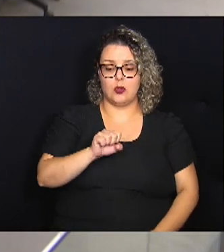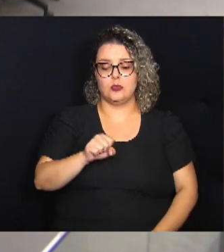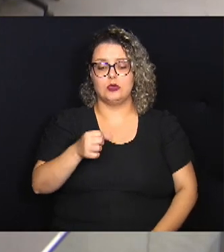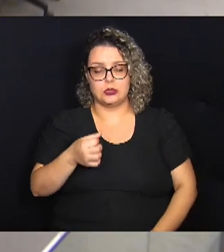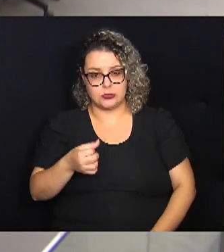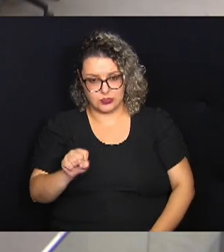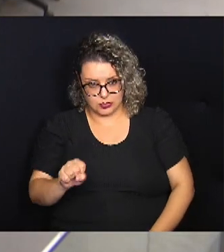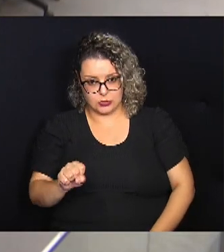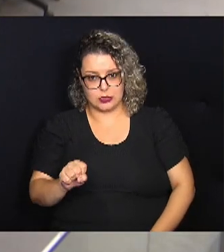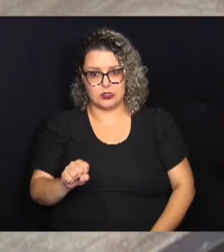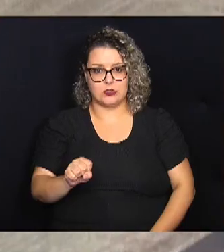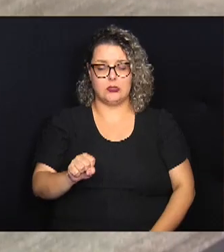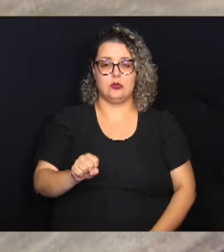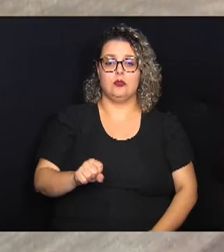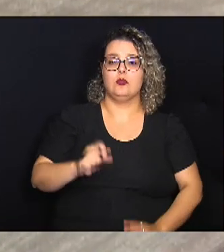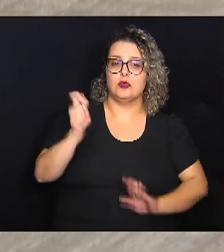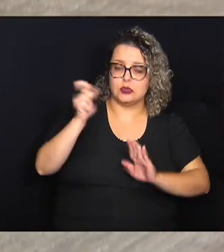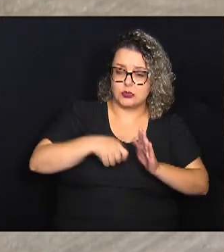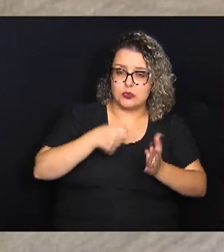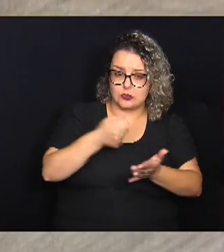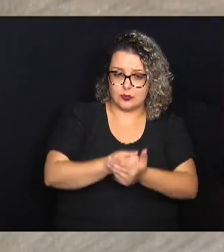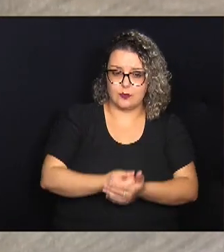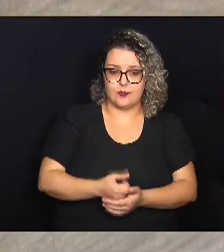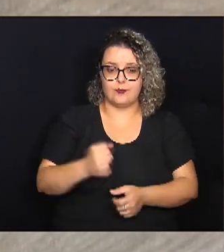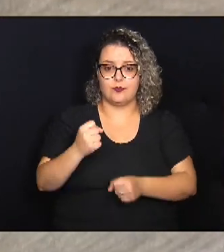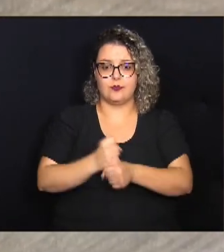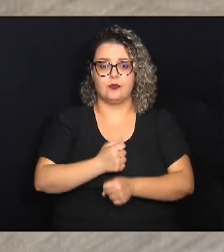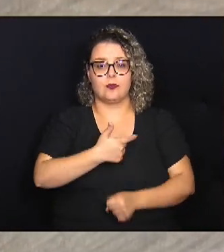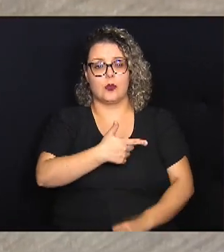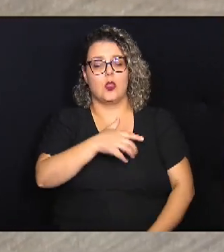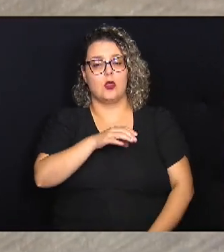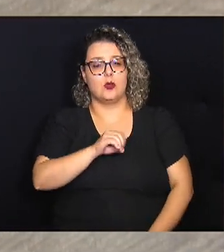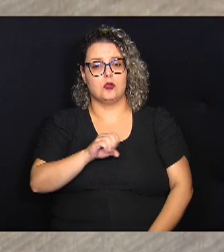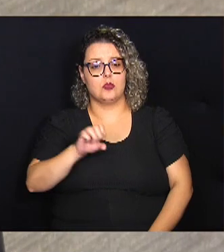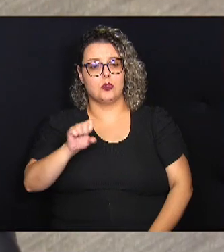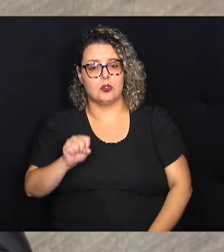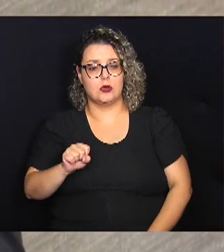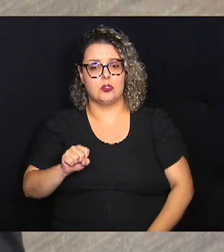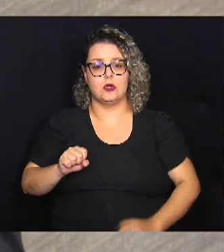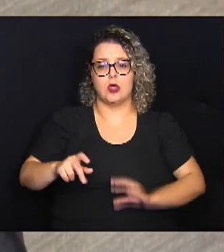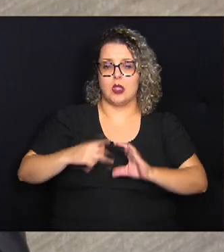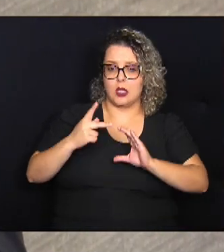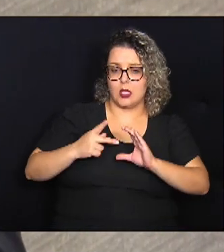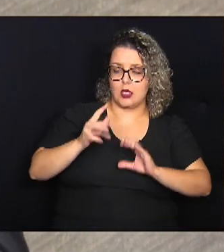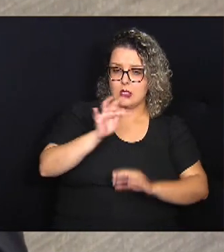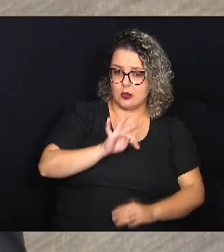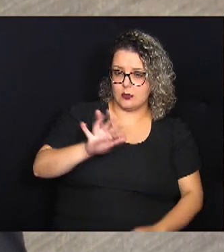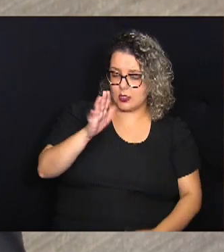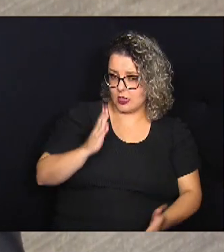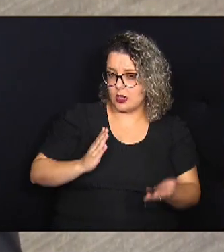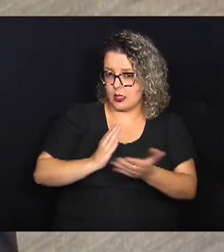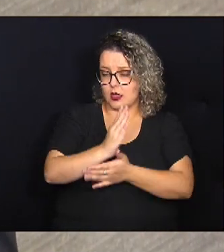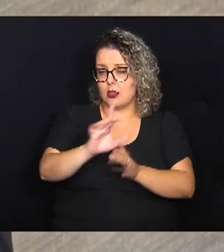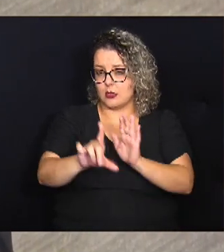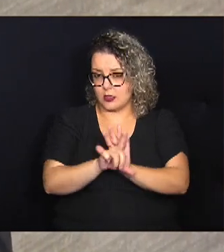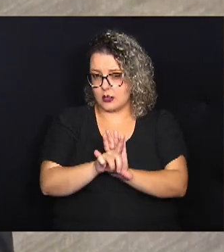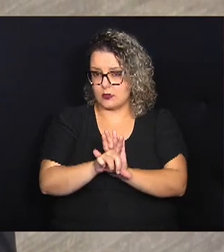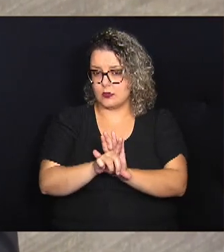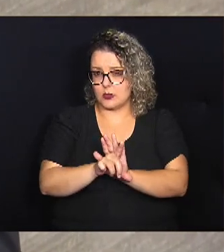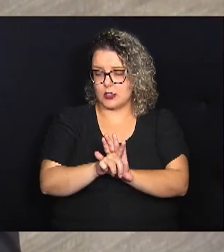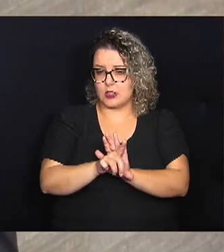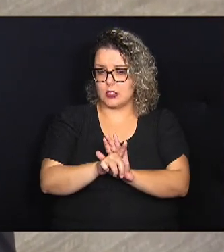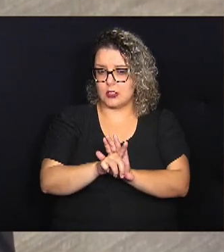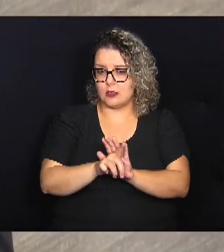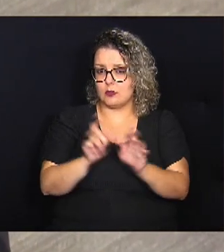11.888 fosse executada. Em 2008, a Câmara Federal aprovou uma lei nesse sentido, de